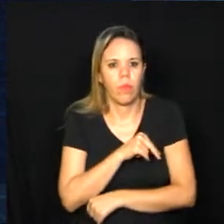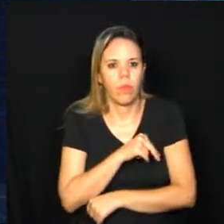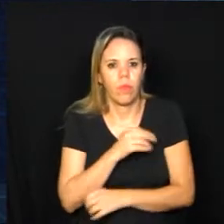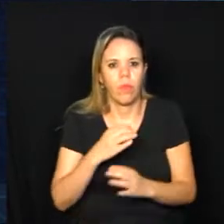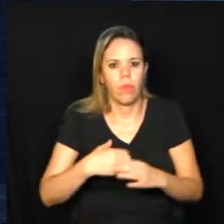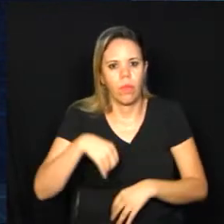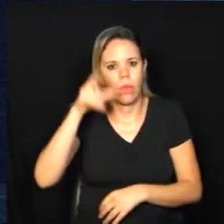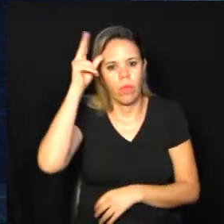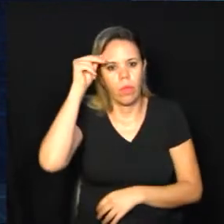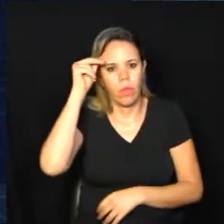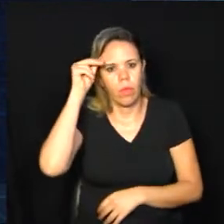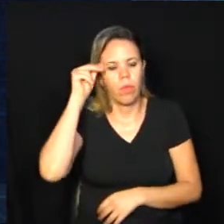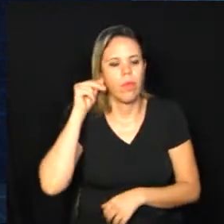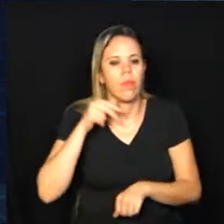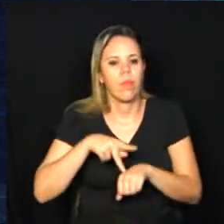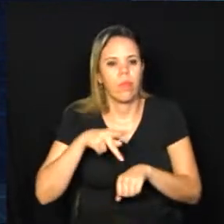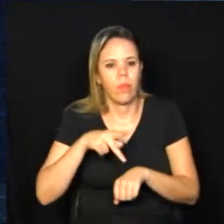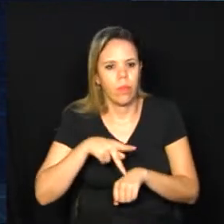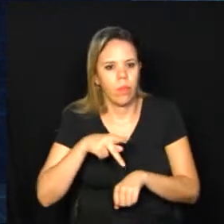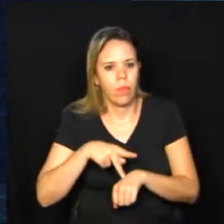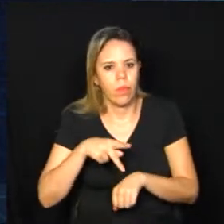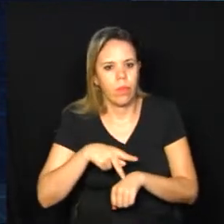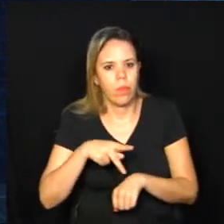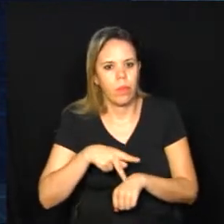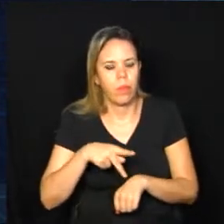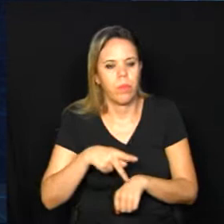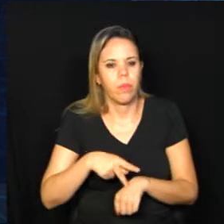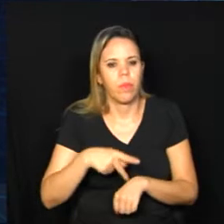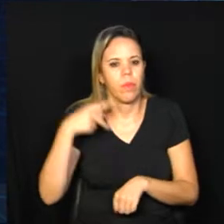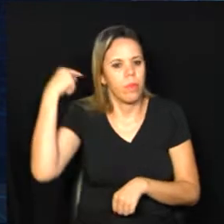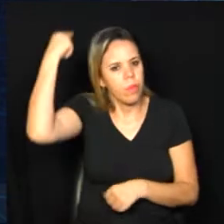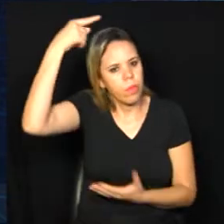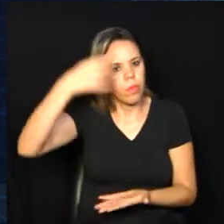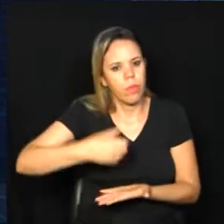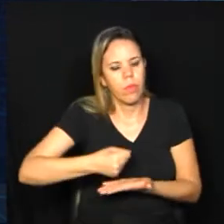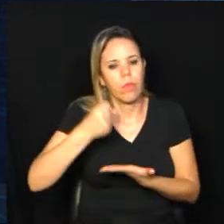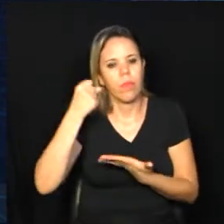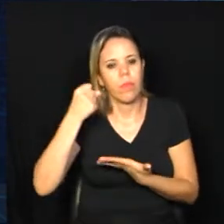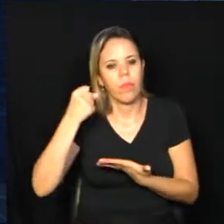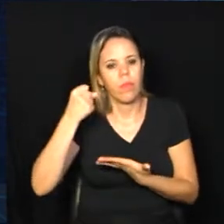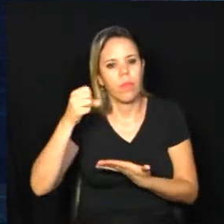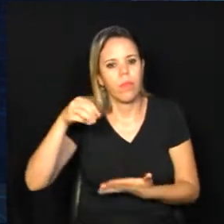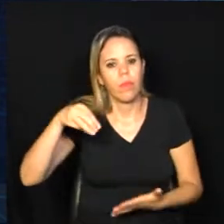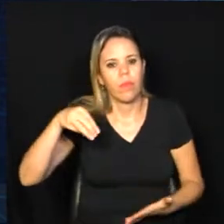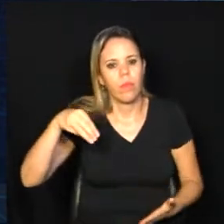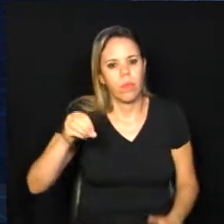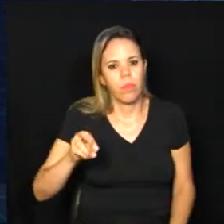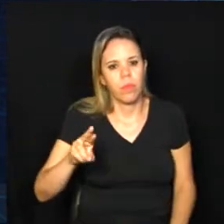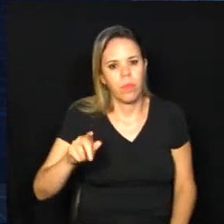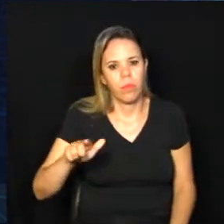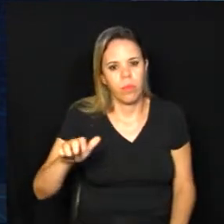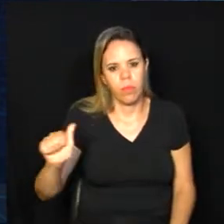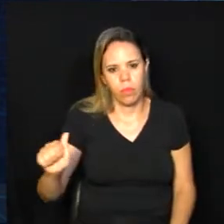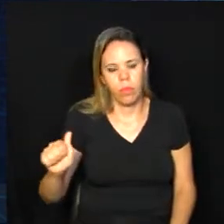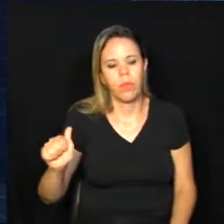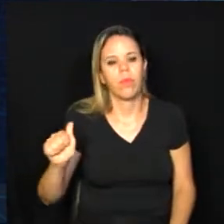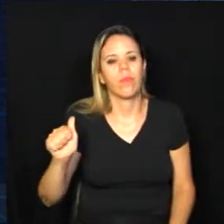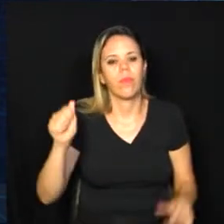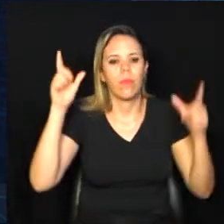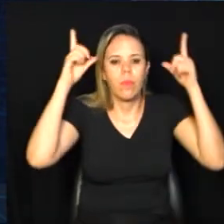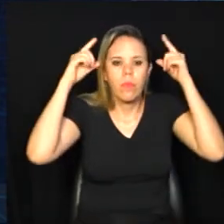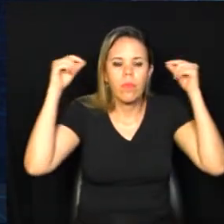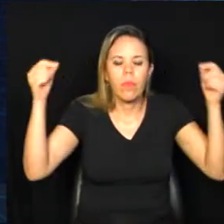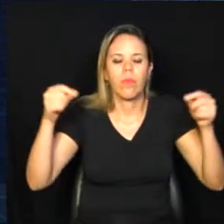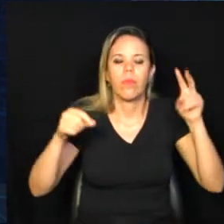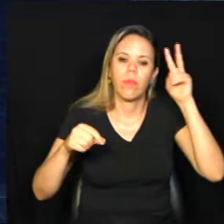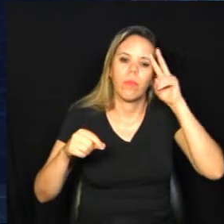Arthur Nogueira, Engenheiro Coelho, Pedreira, Santo Antônio de Posse, Morungaba e Olambra. Lembrando